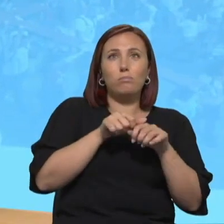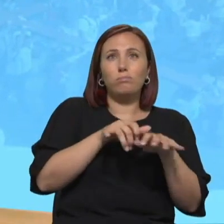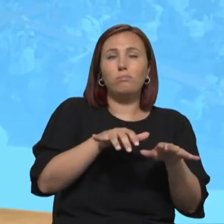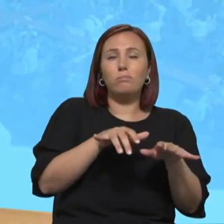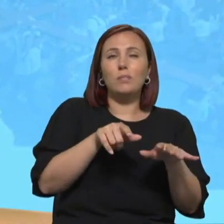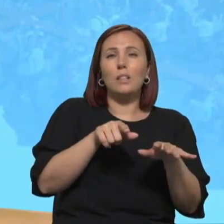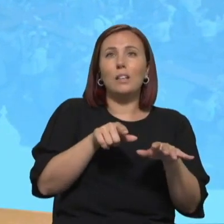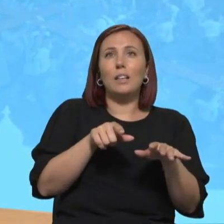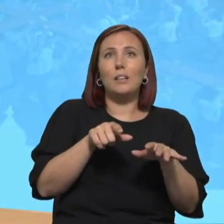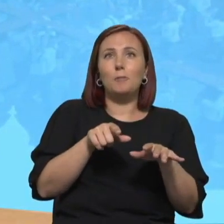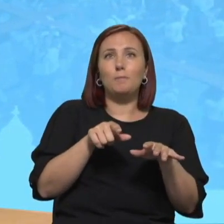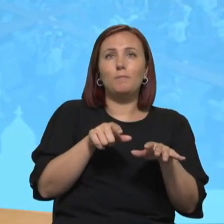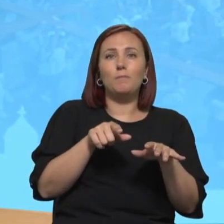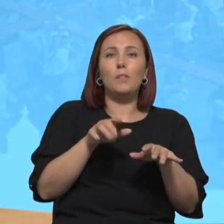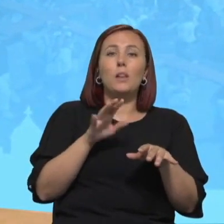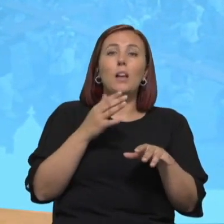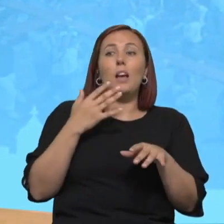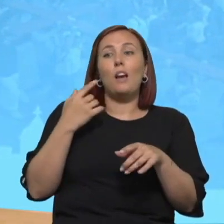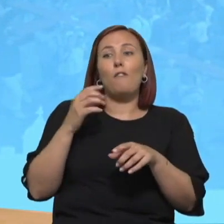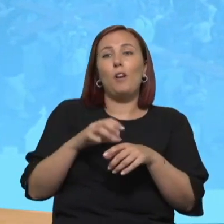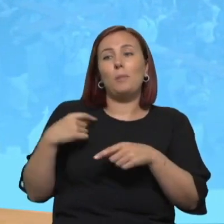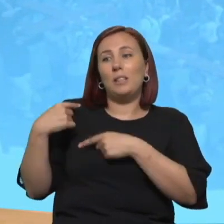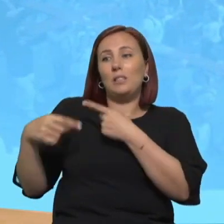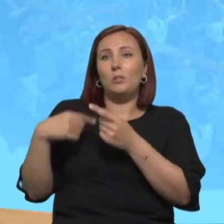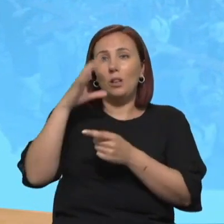inoperância da forma tradicional de governar.